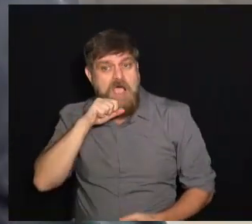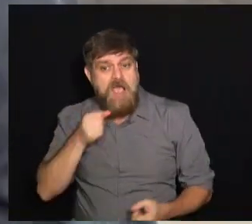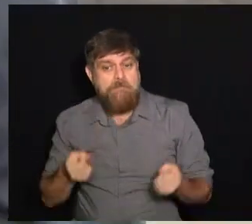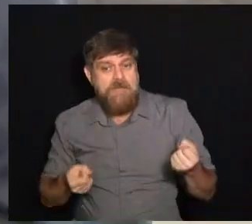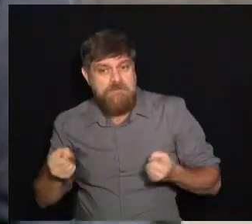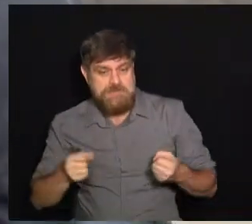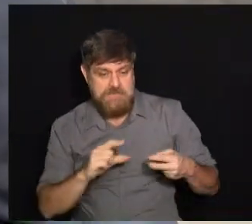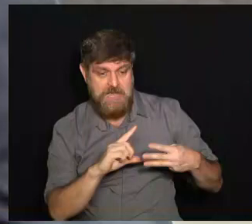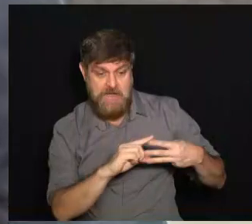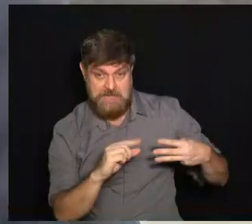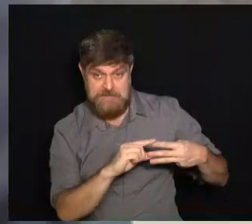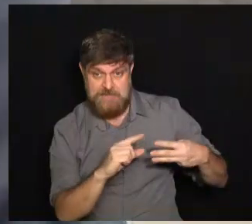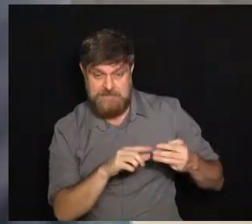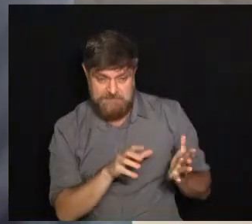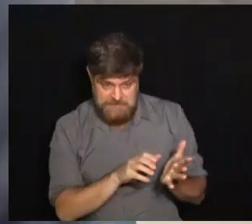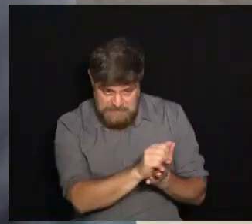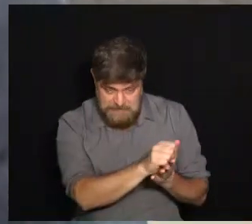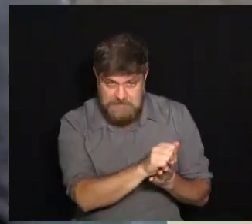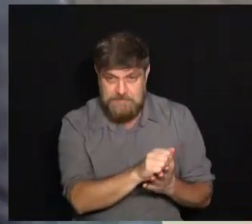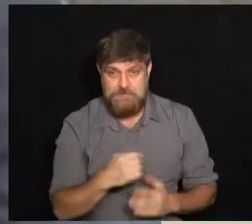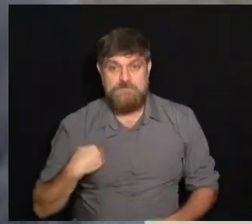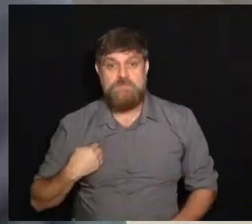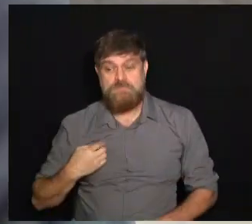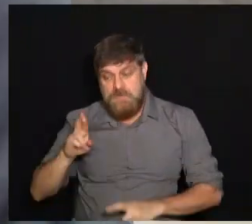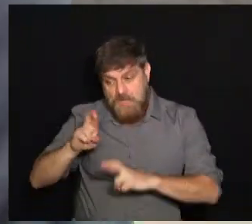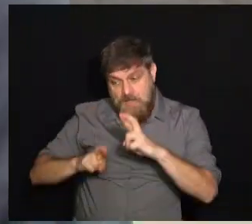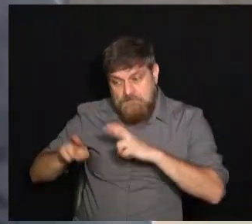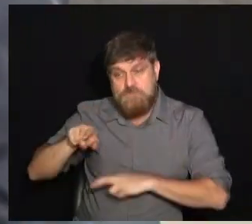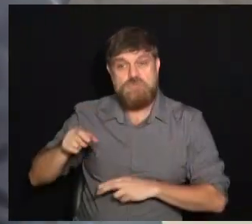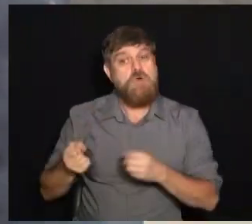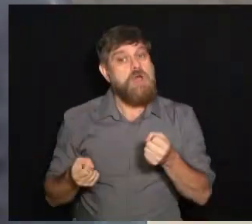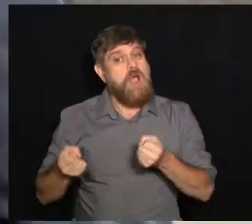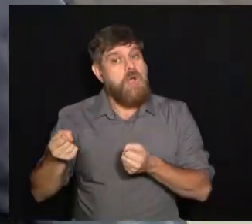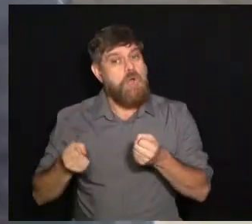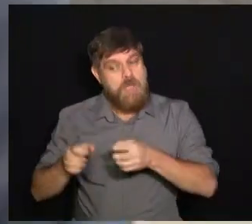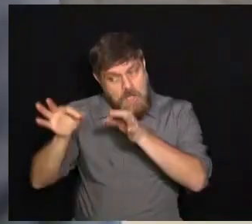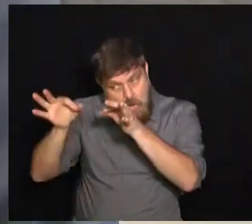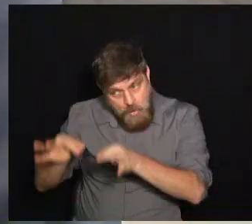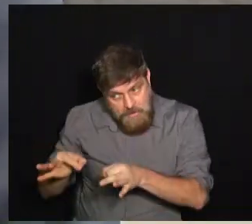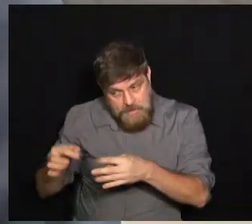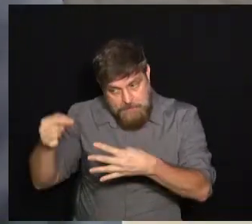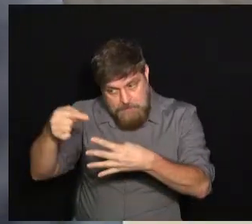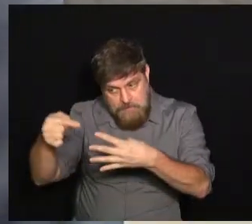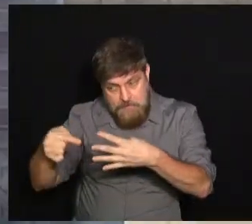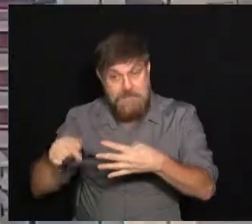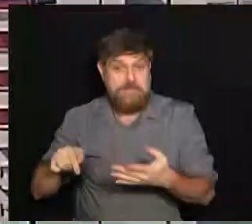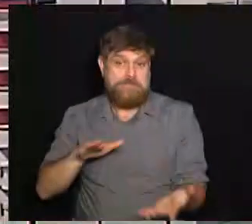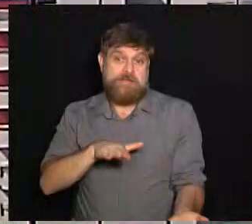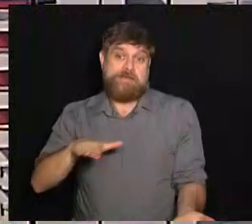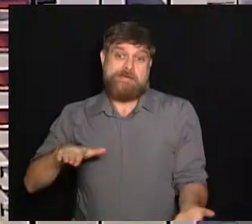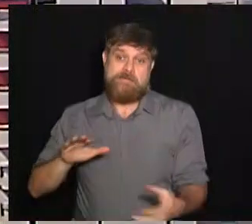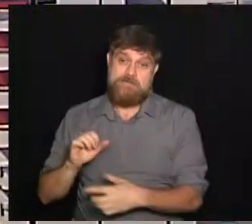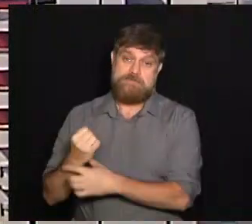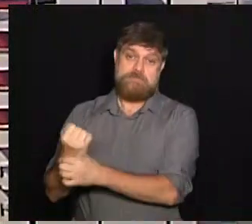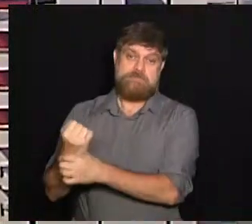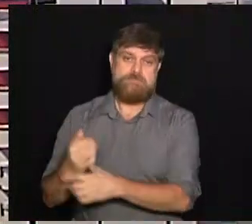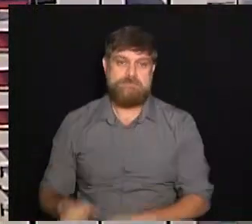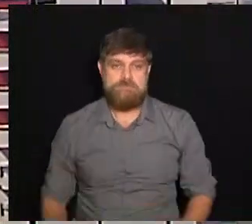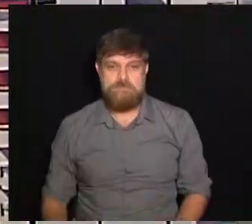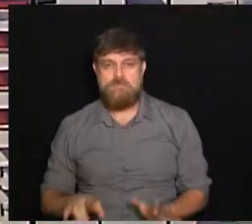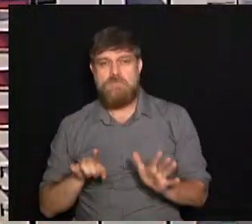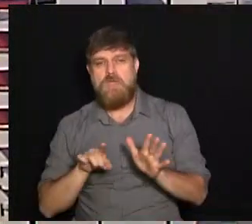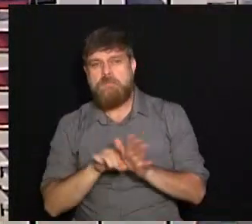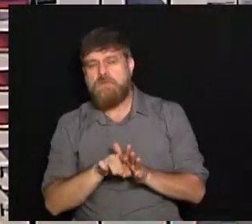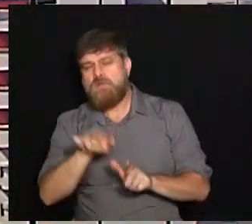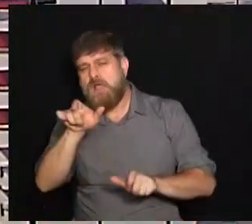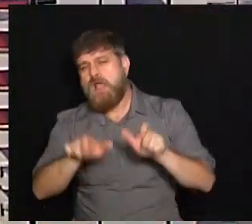INDEC e o caso também das vistorias dos carros, todos esses que vão carregar essas crianças. Você aí de